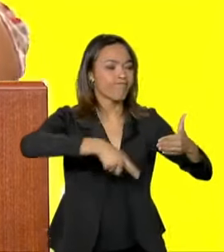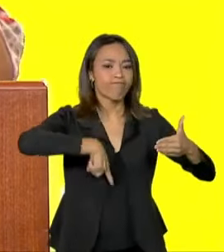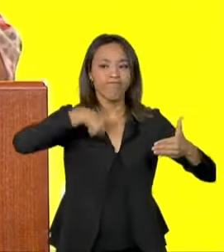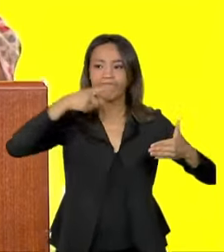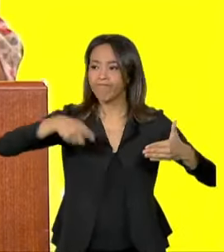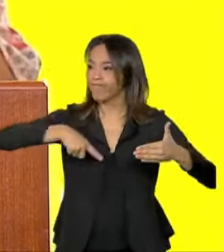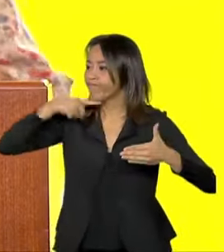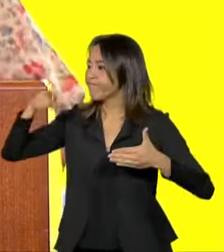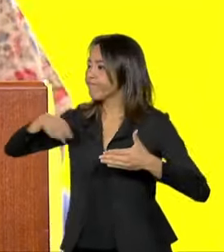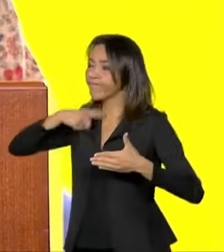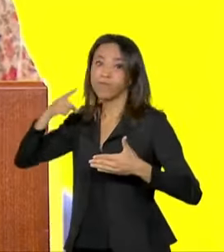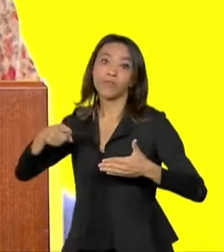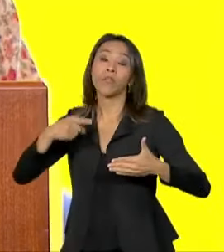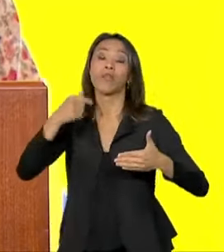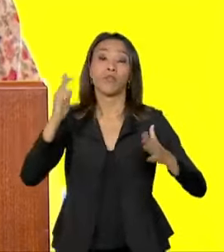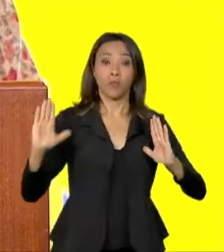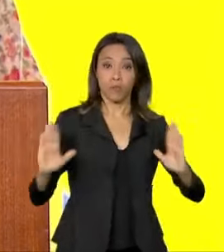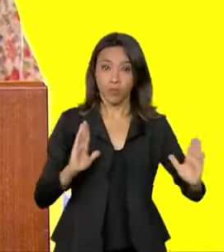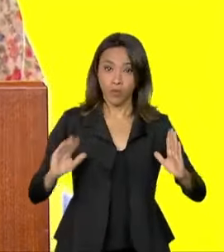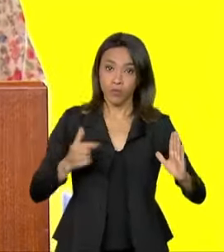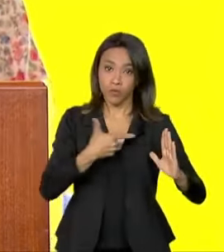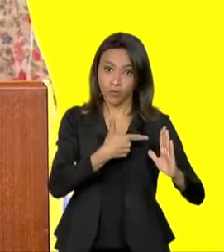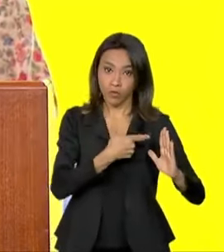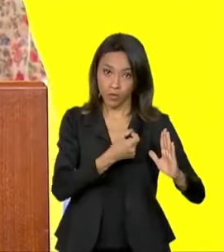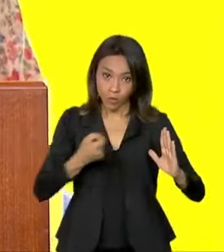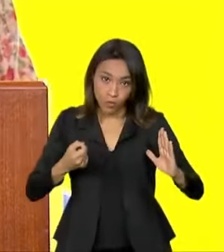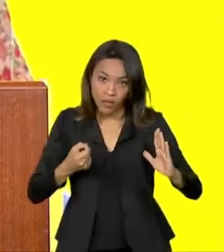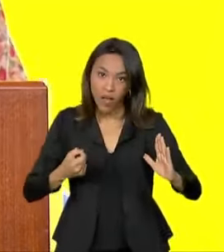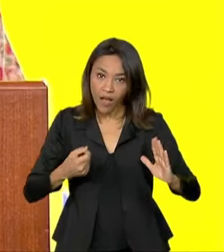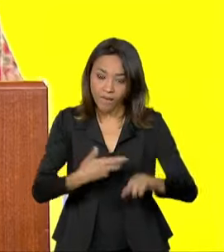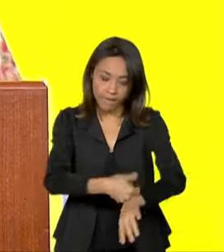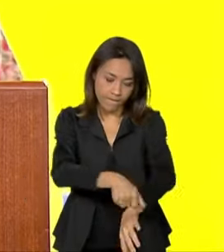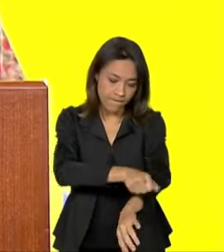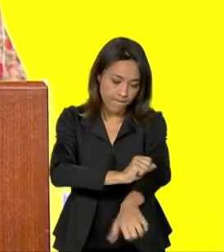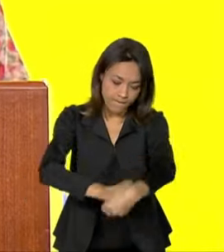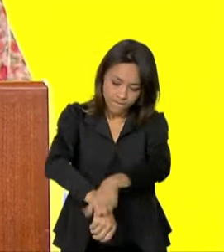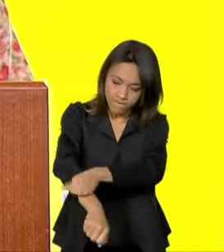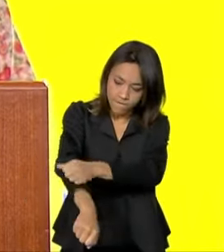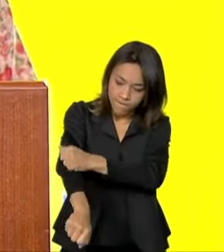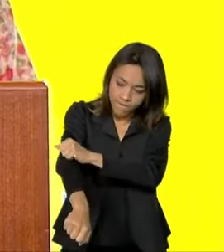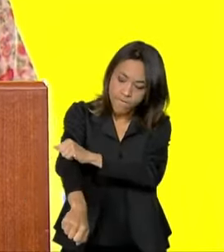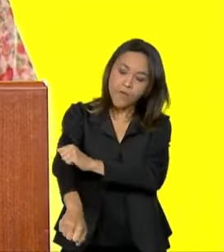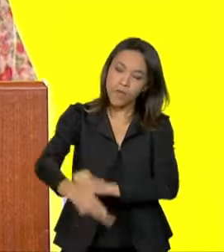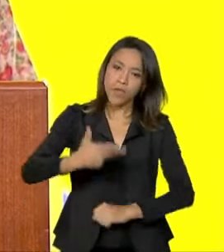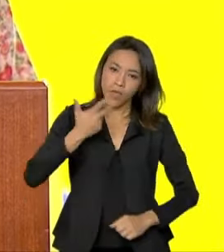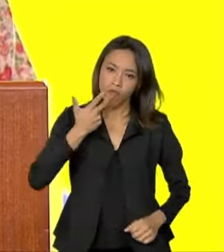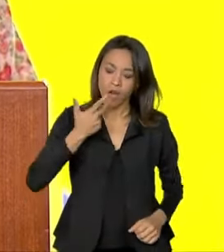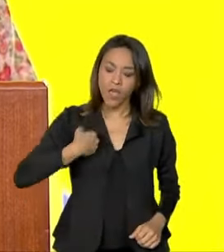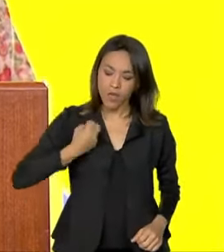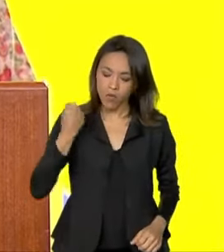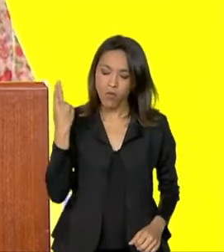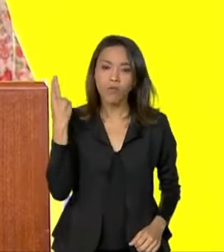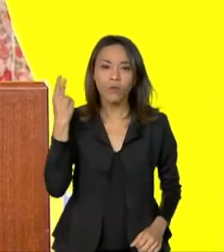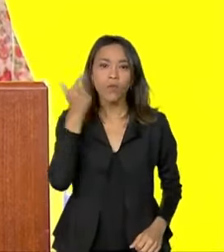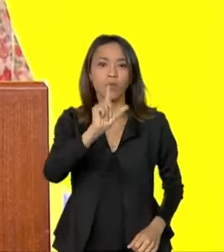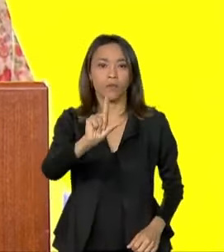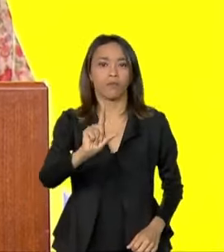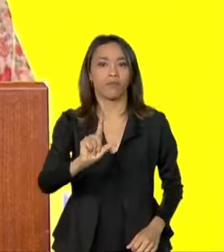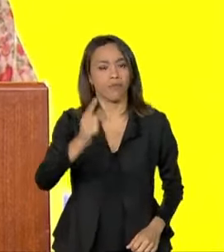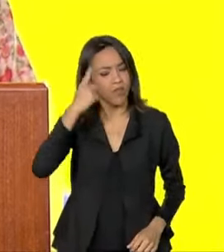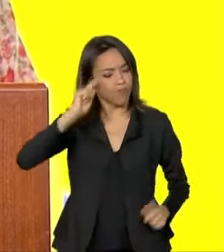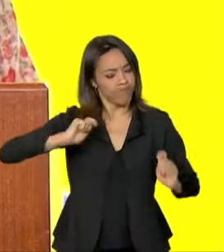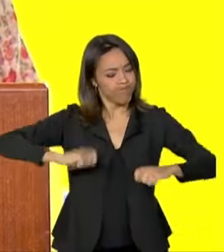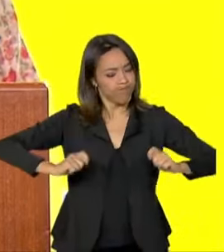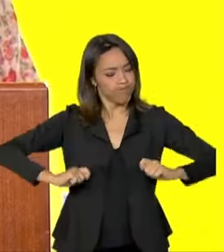No ano de 2000, eu arregacei as mangas e falei para mim mesma que eu sou capaz,